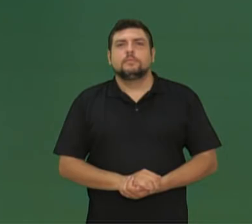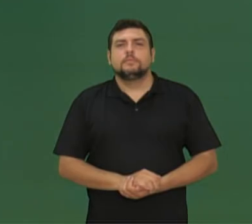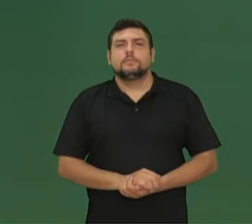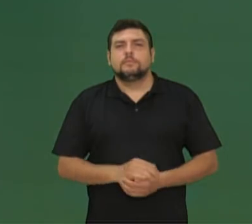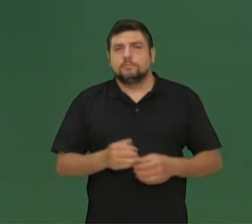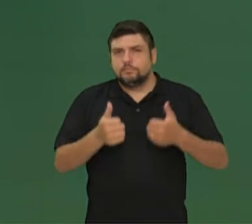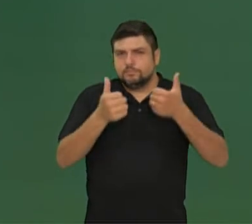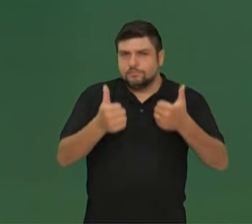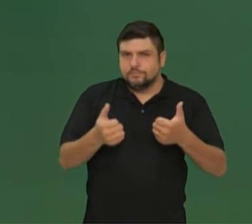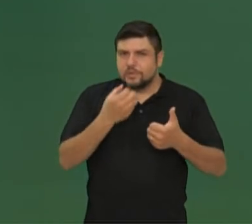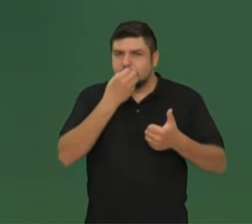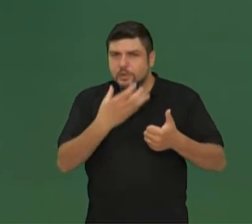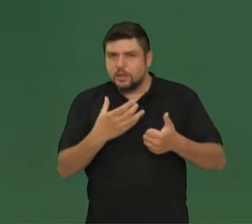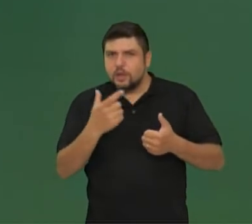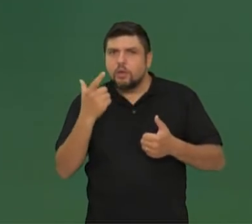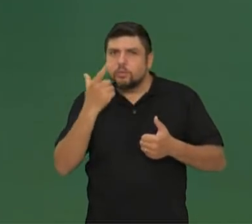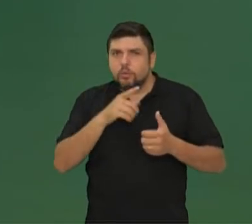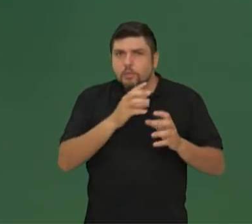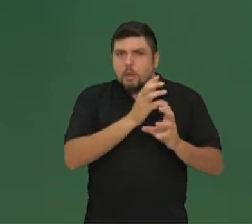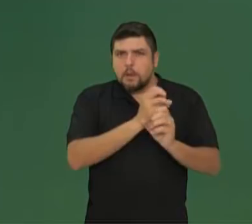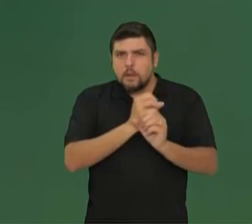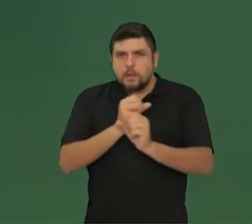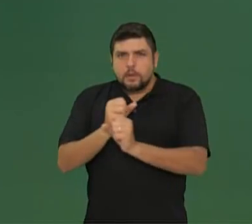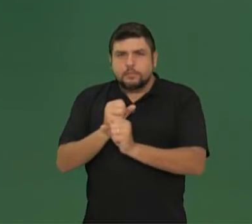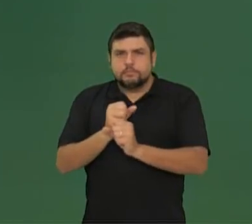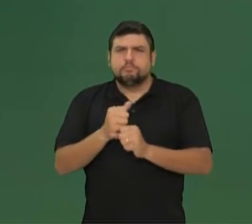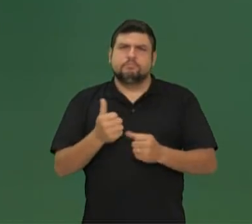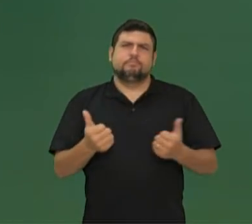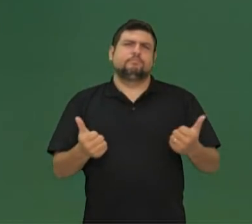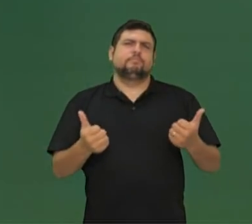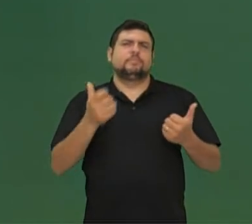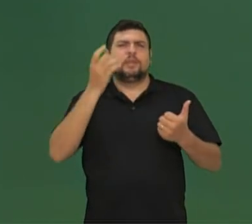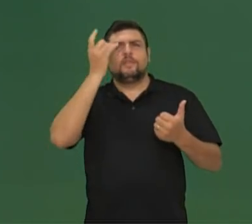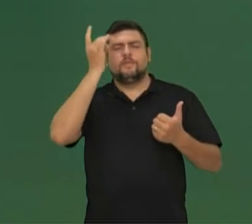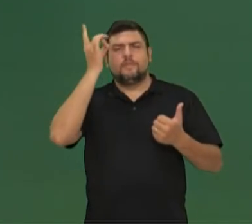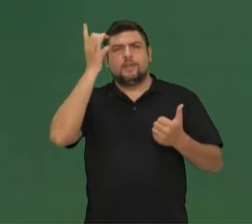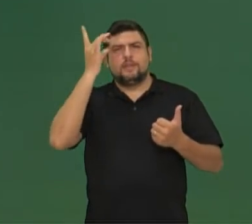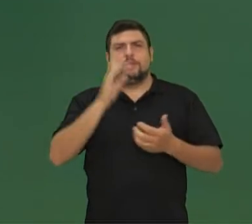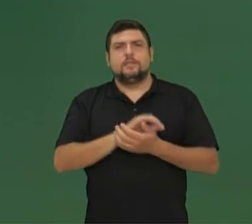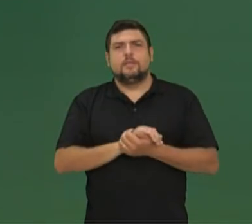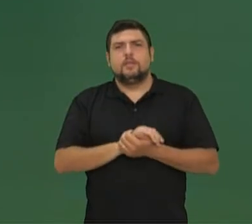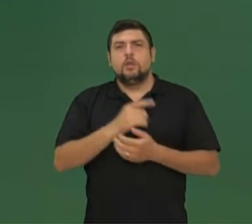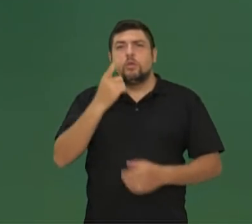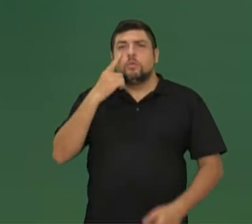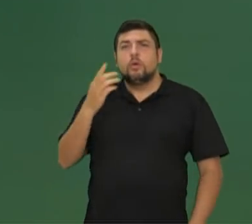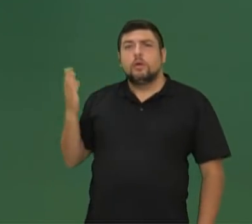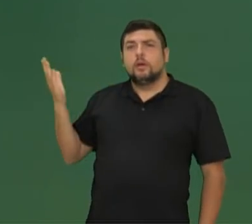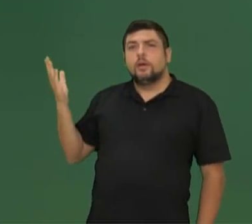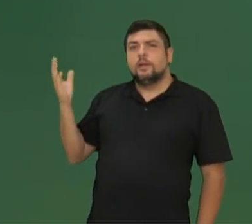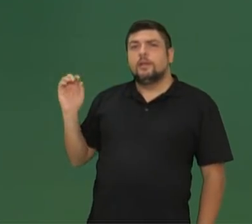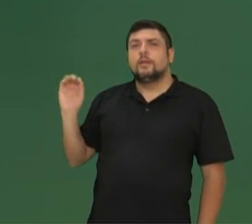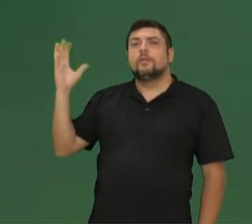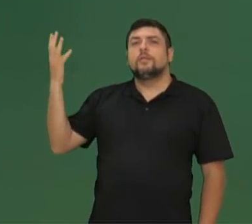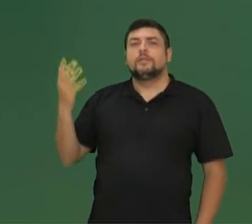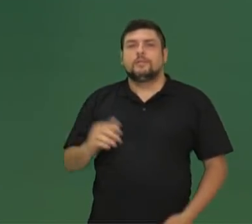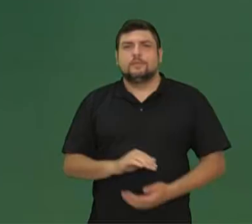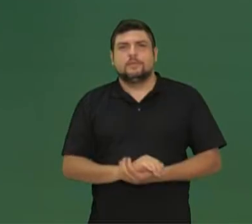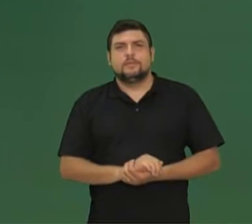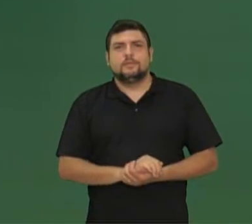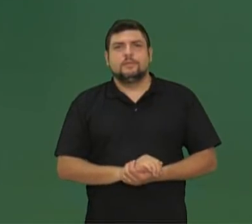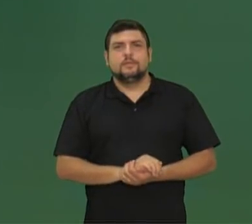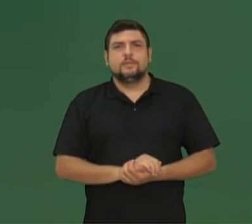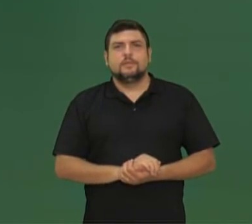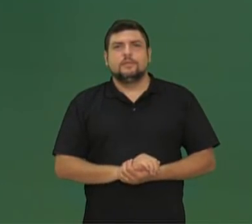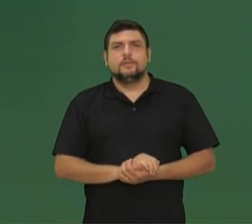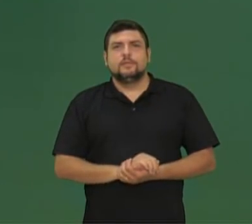Tudo bem, pessoal? Conseguiram? Né? Com certeza, né? Super fácil. O que aconteceu aqui? Olha aqui, módulo de menos 1, qual que é o